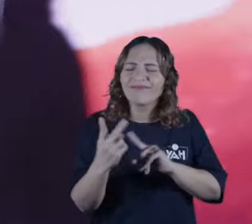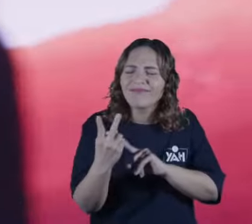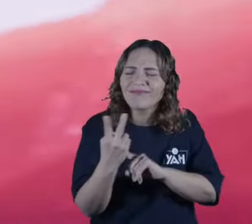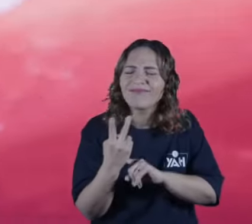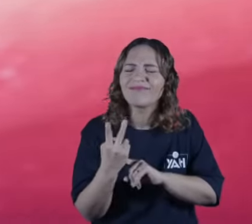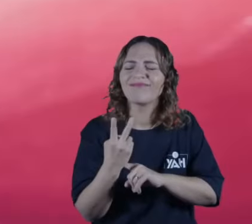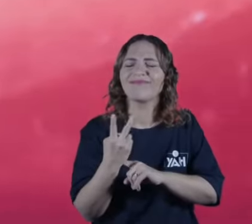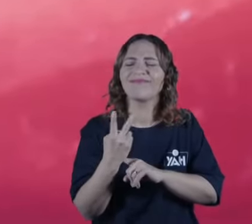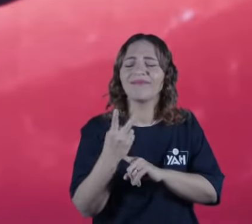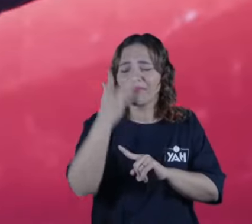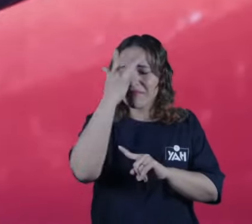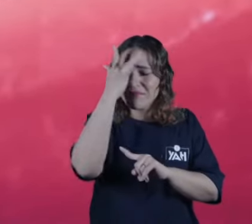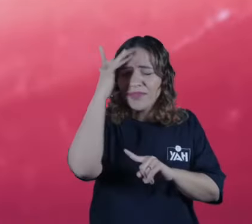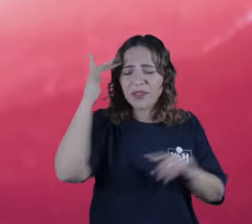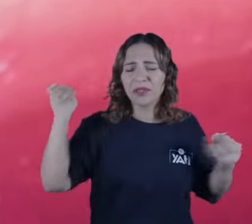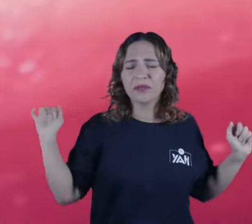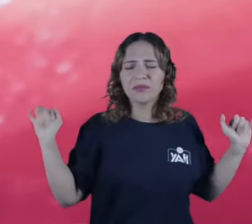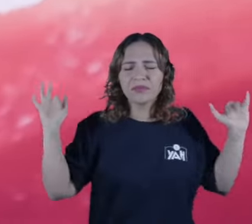todo aquele que vier,